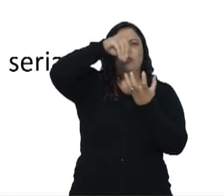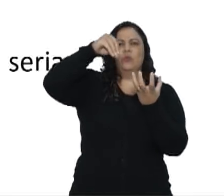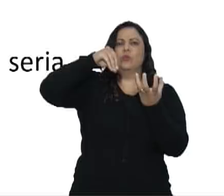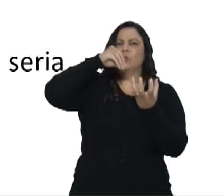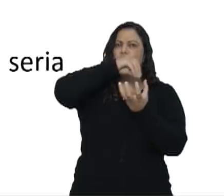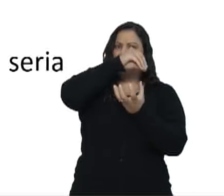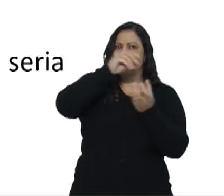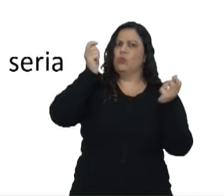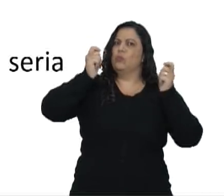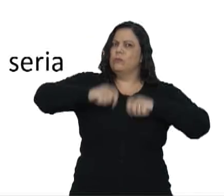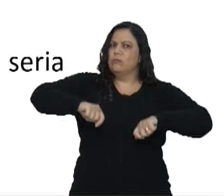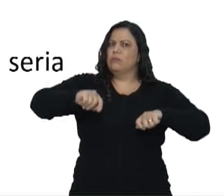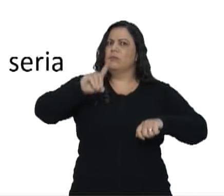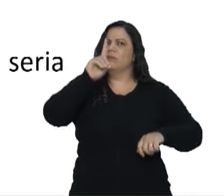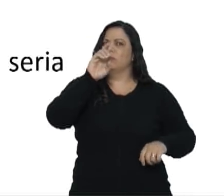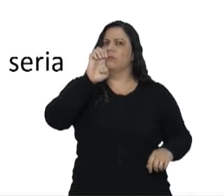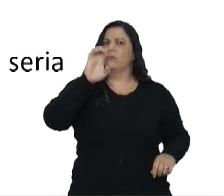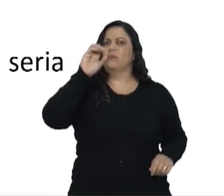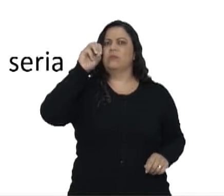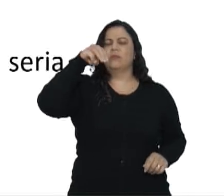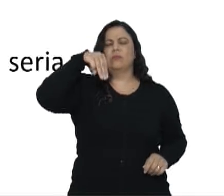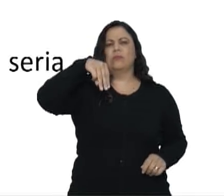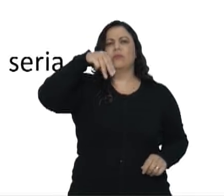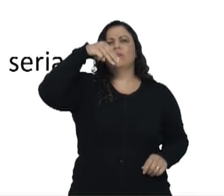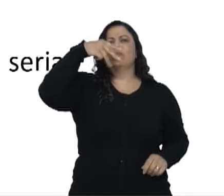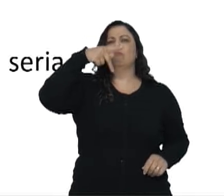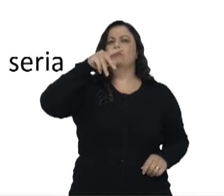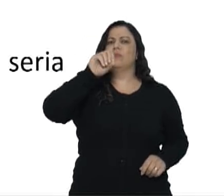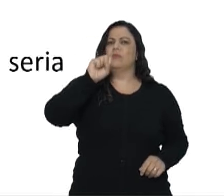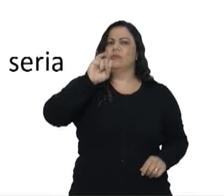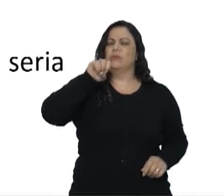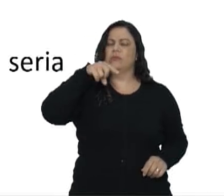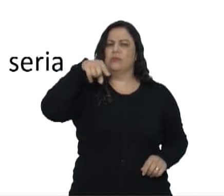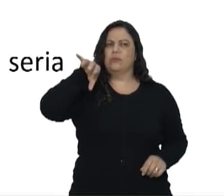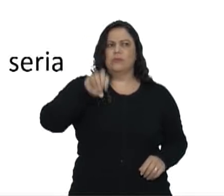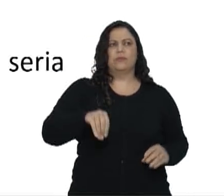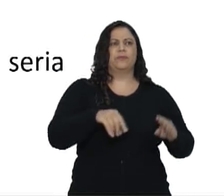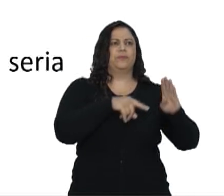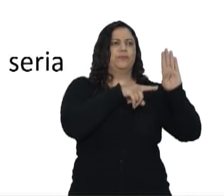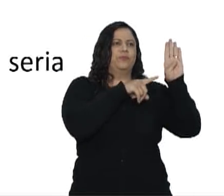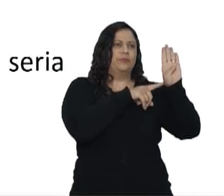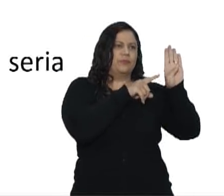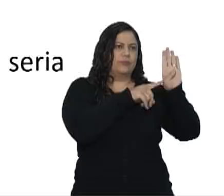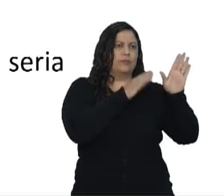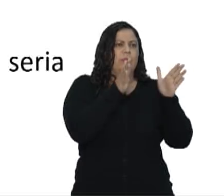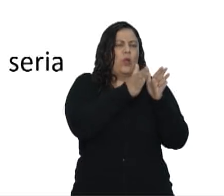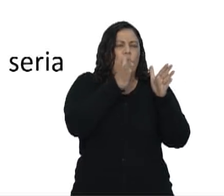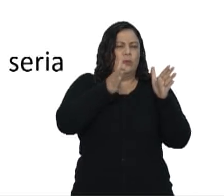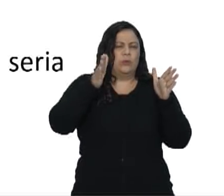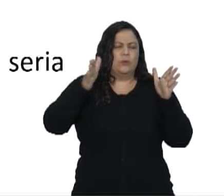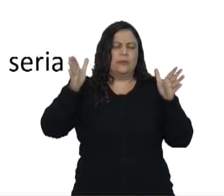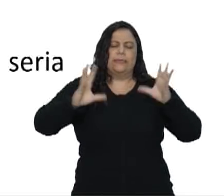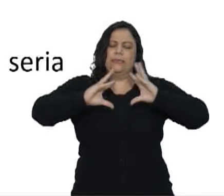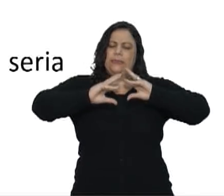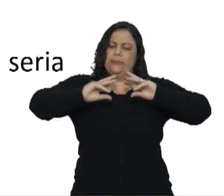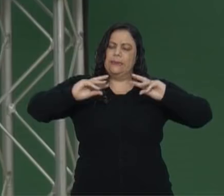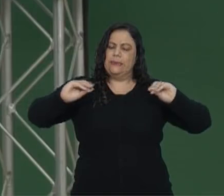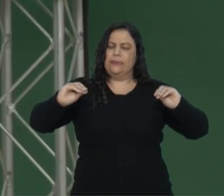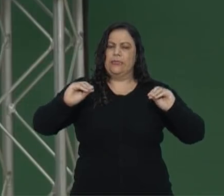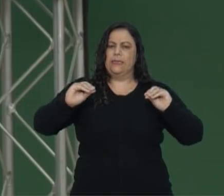B. O processo de decomposição garante que a matéria orgânica seja degradada,